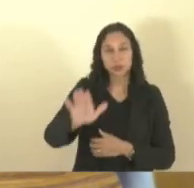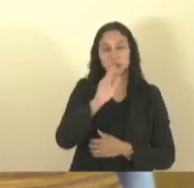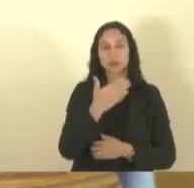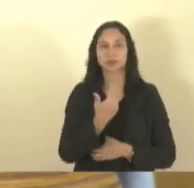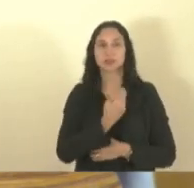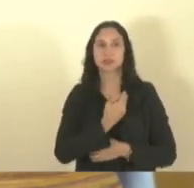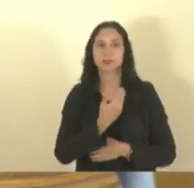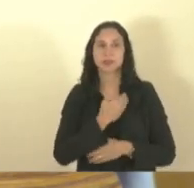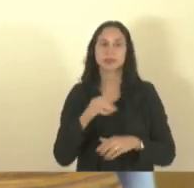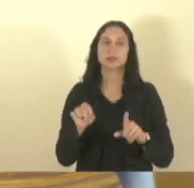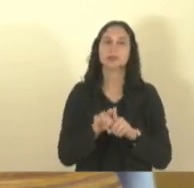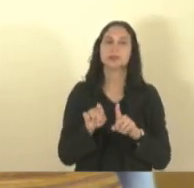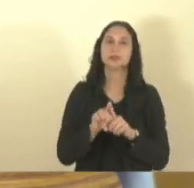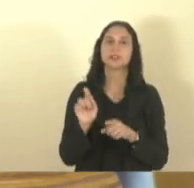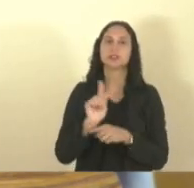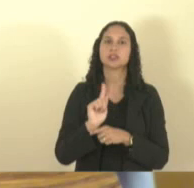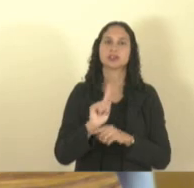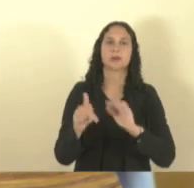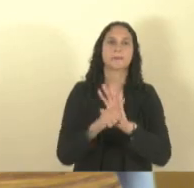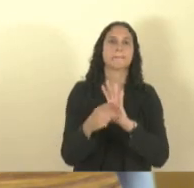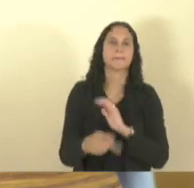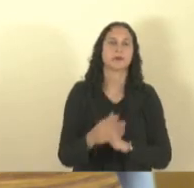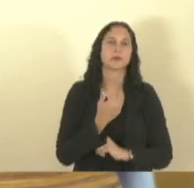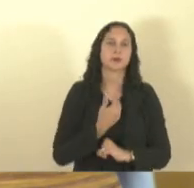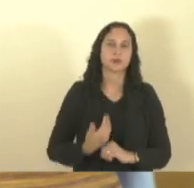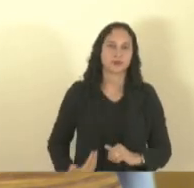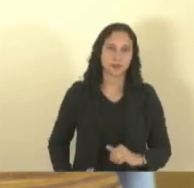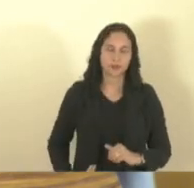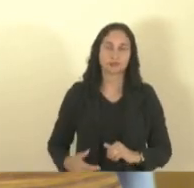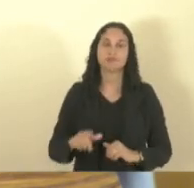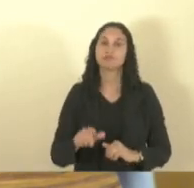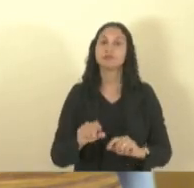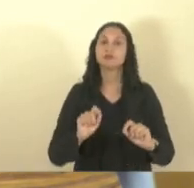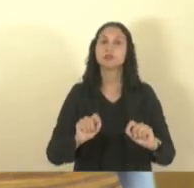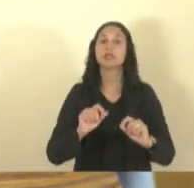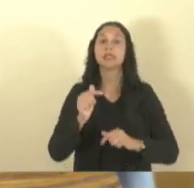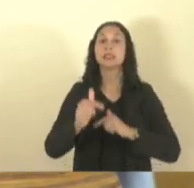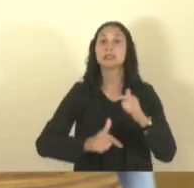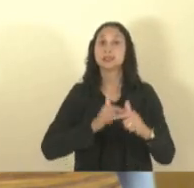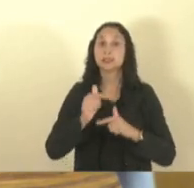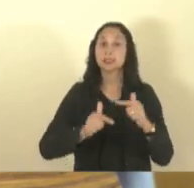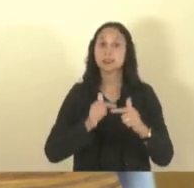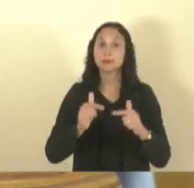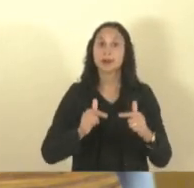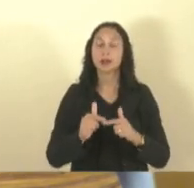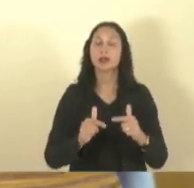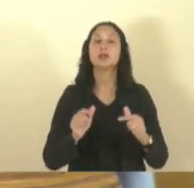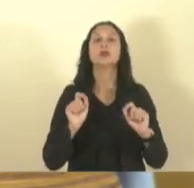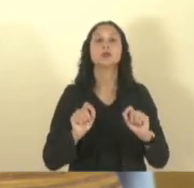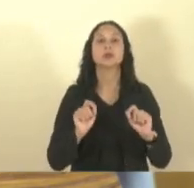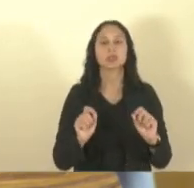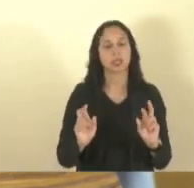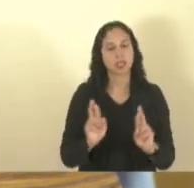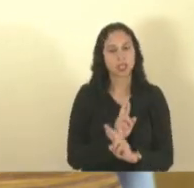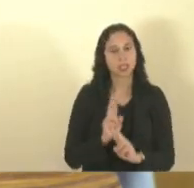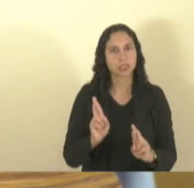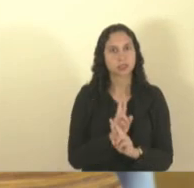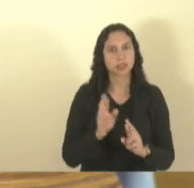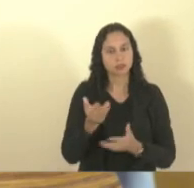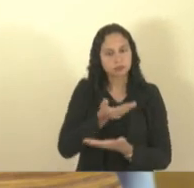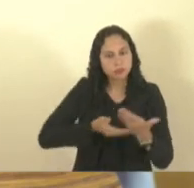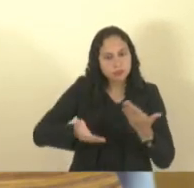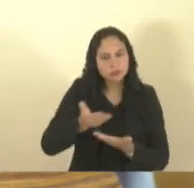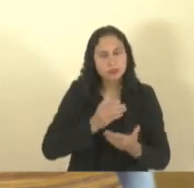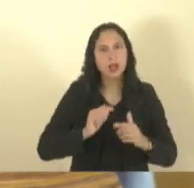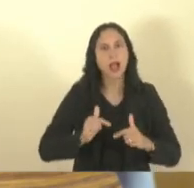colegas e gestores do governo por proporcionar um ambiente de trabalho onde podemos contribuir para o avanço das